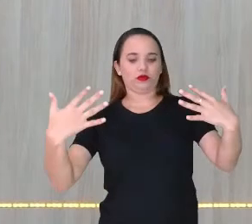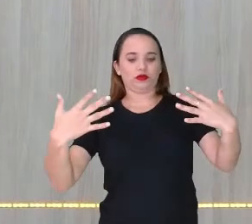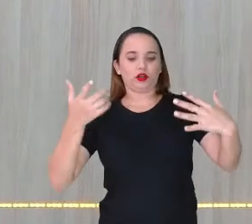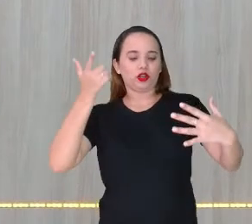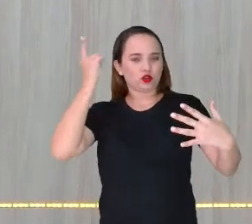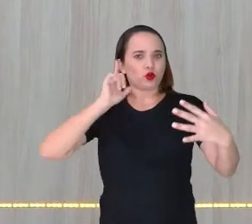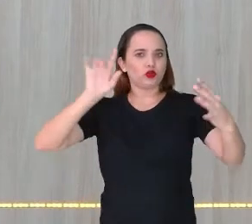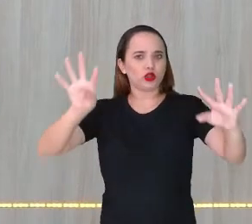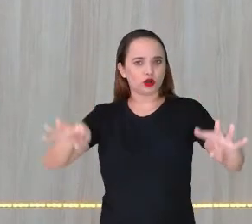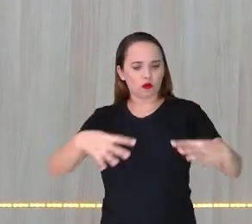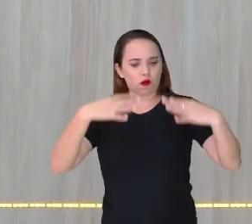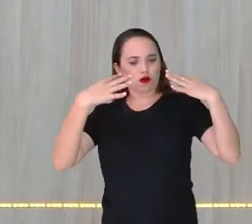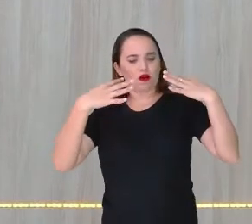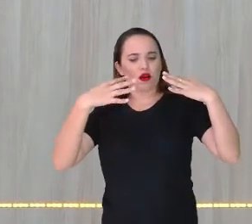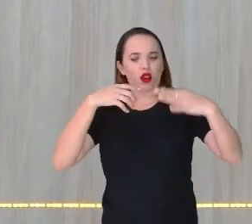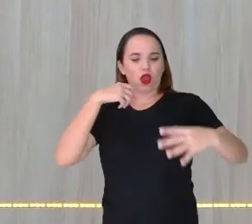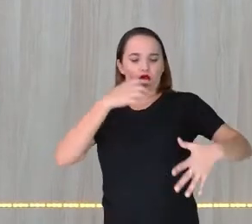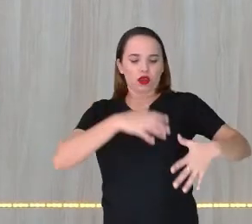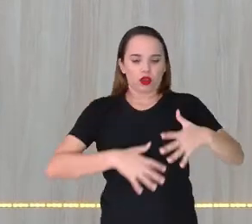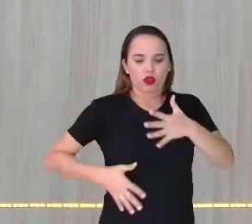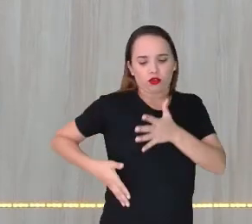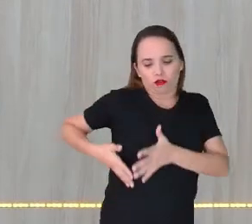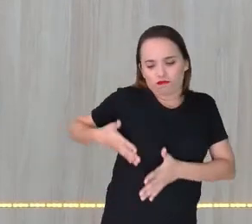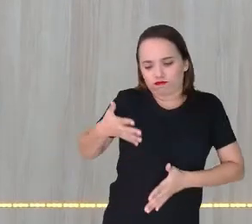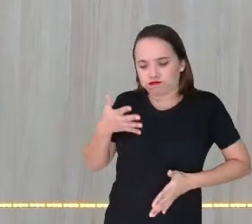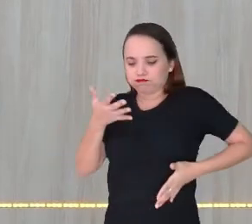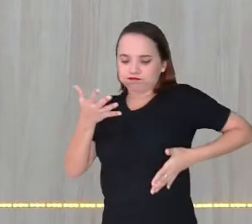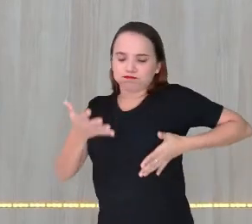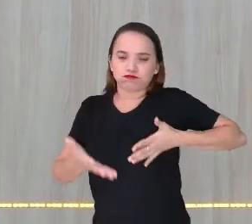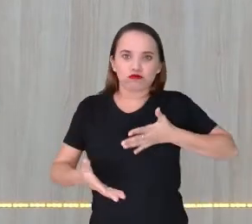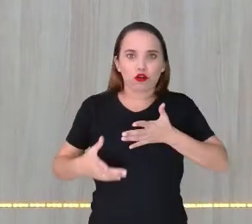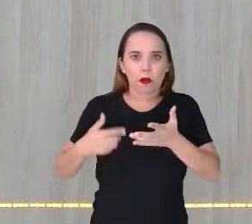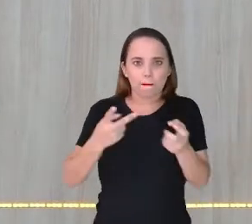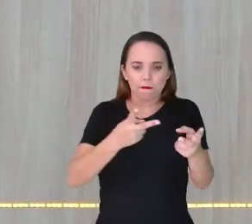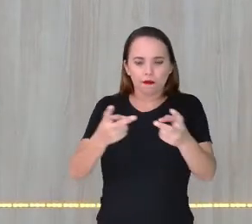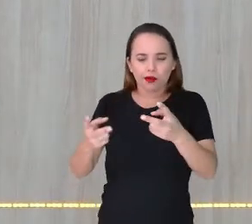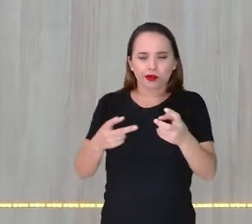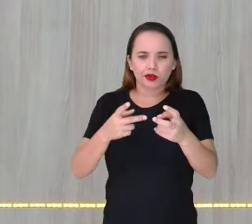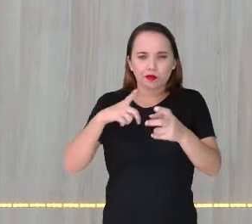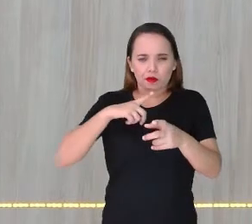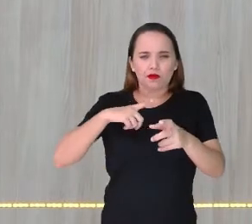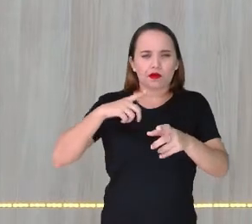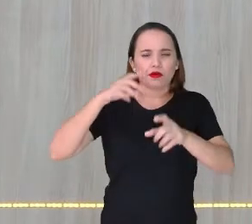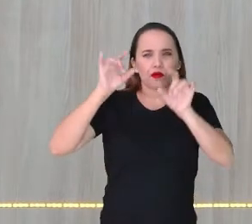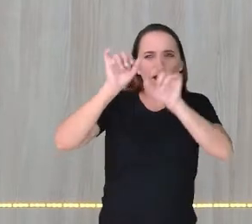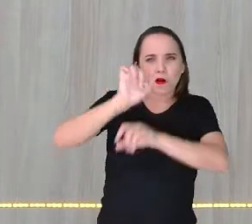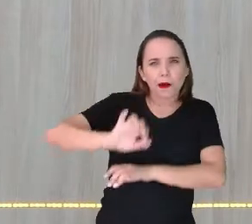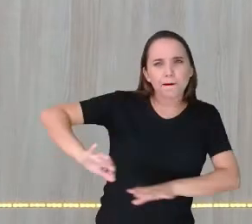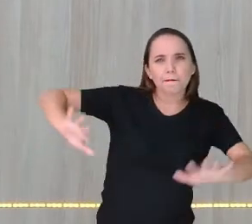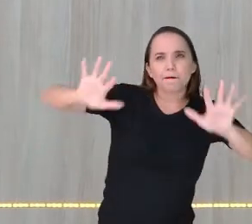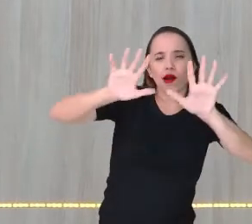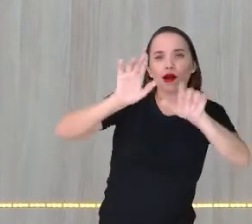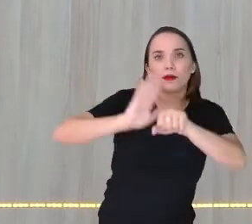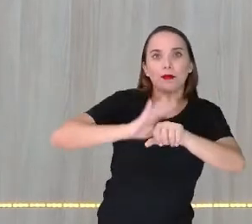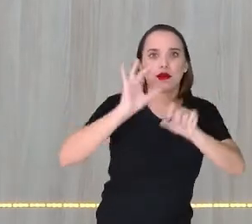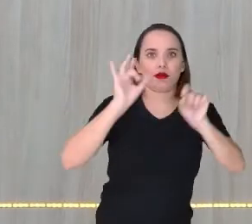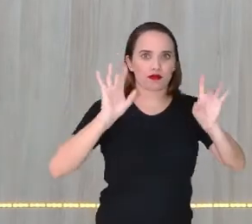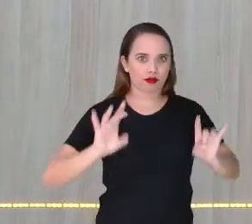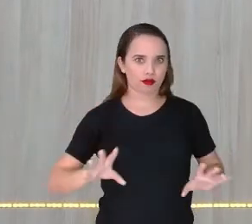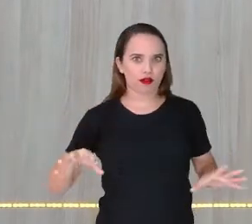corpo, né, uma imagem mais detalhada daquilo que ela está expressando. Então foi isso aí que